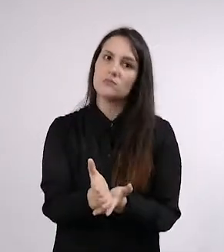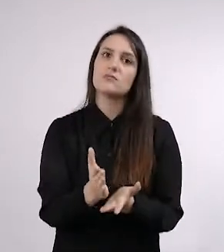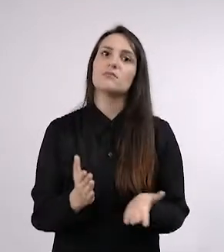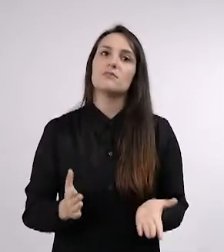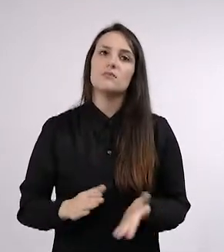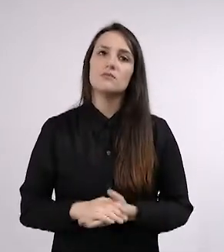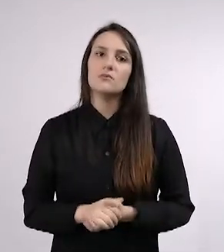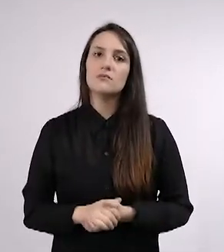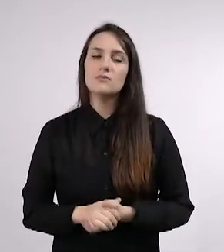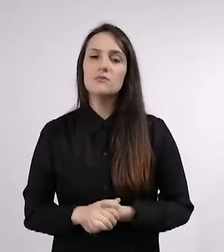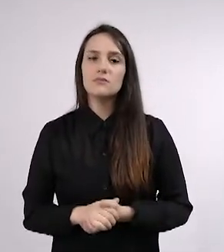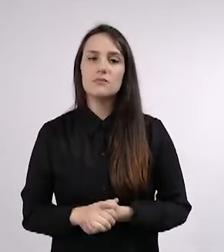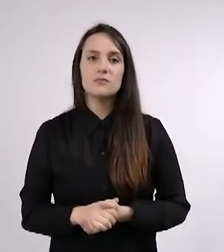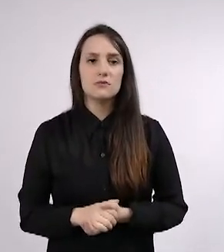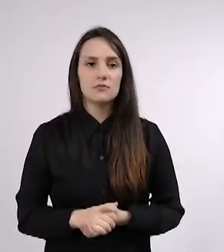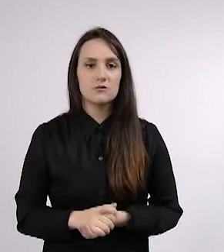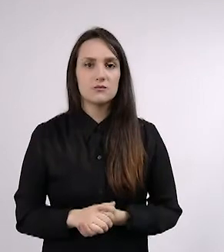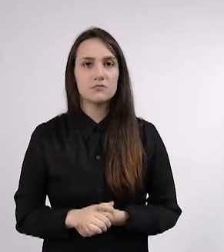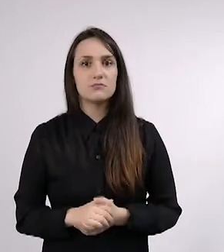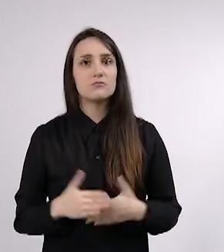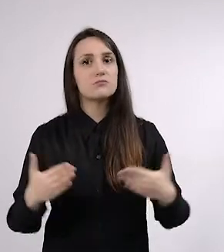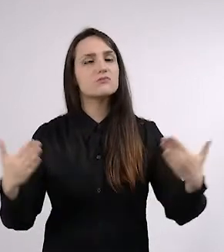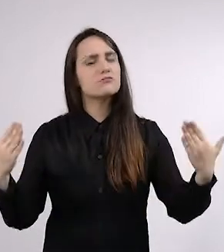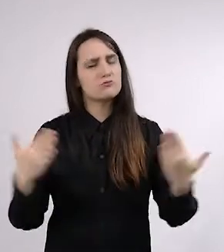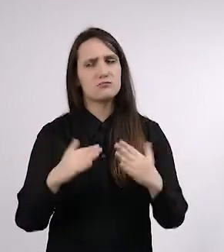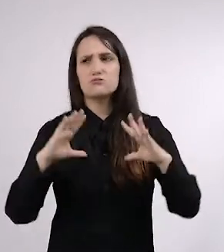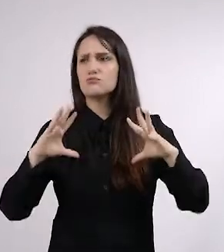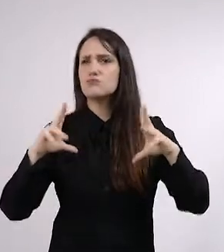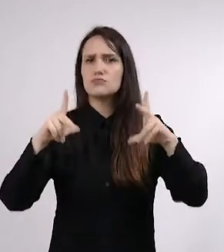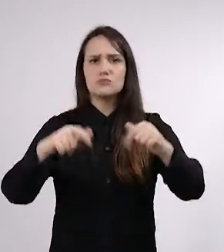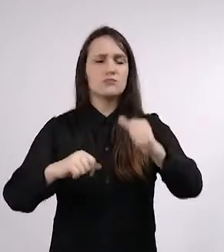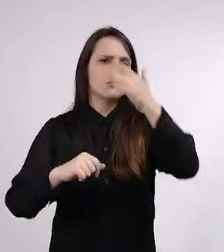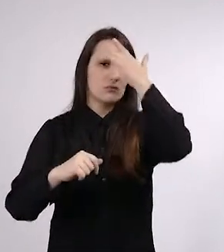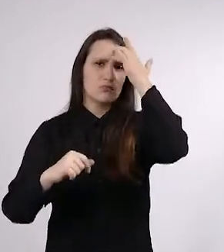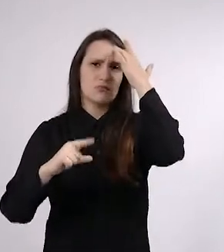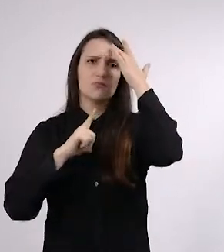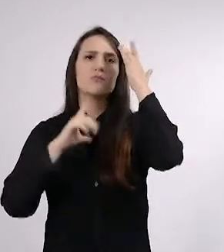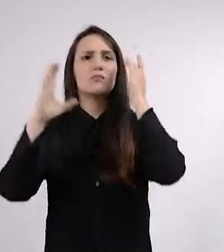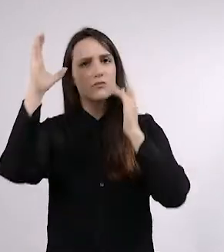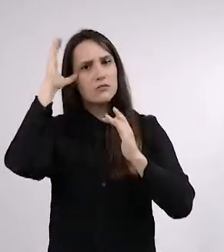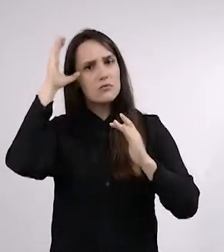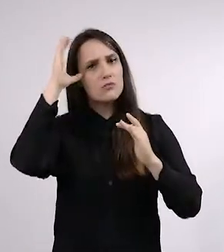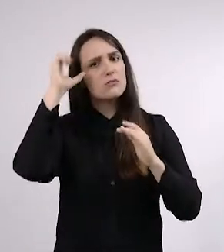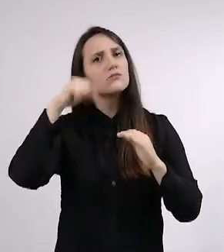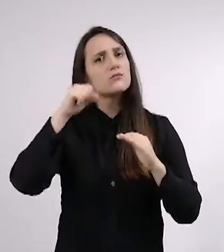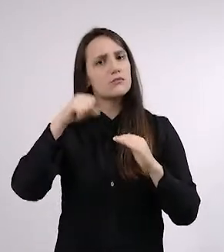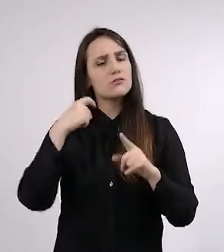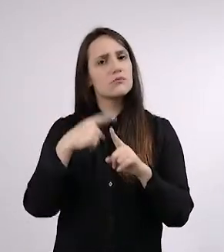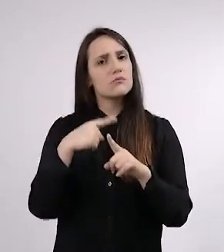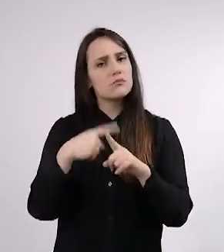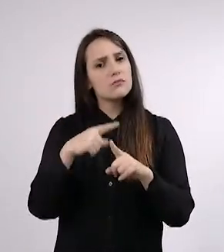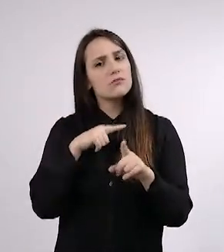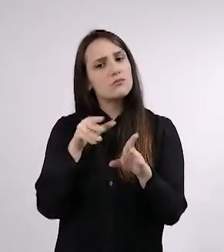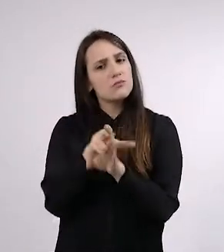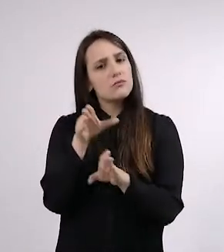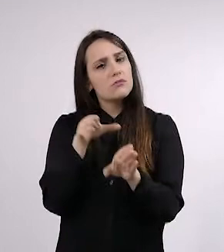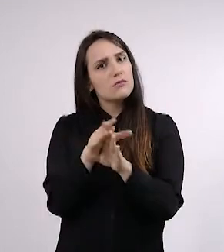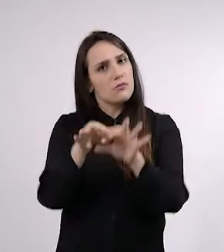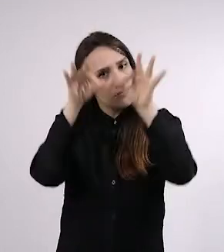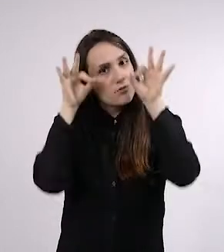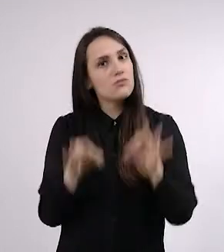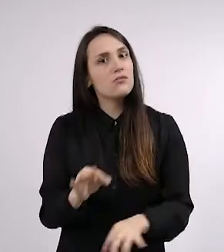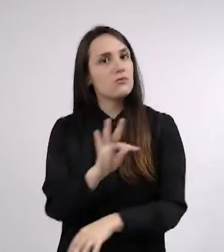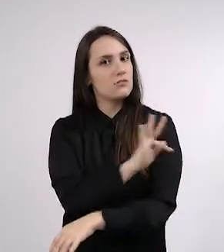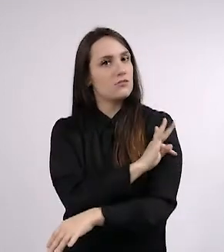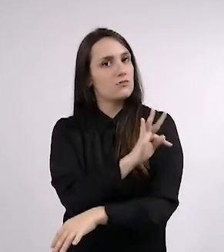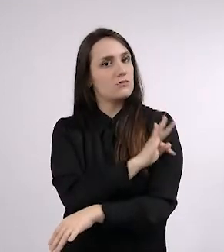tem que entrar com protocolo, né? Então a gente está muito consciente, como o deputado falou, a partir de uma orientação central do